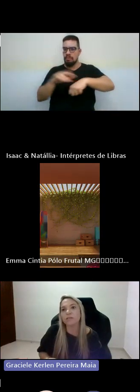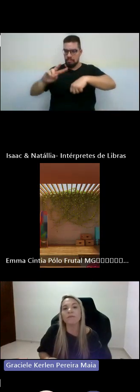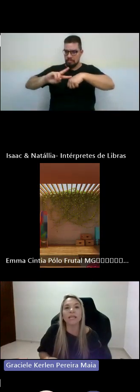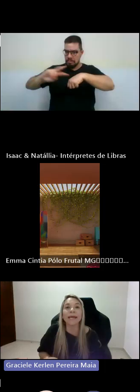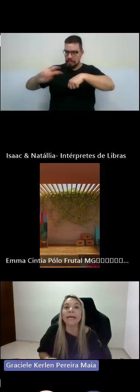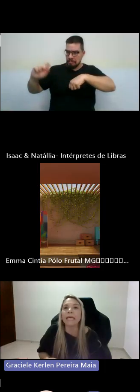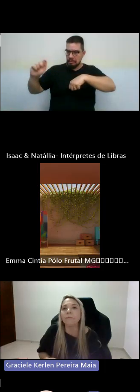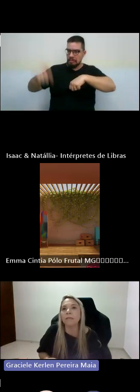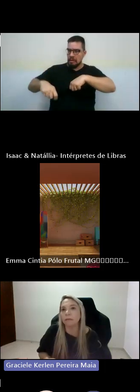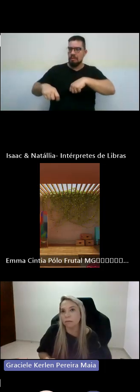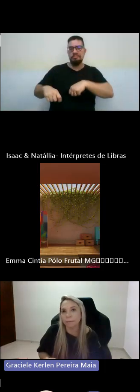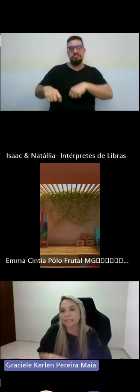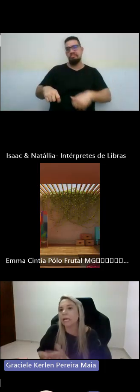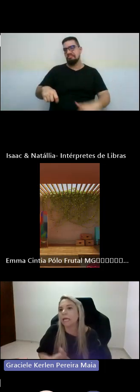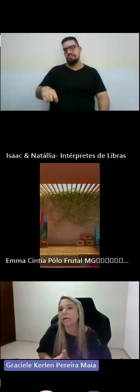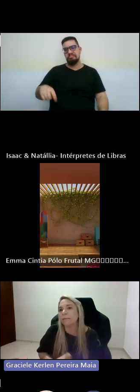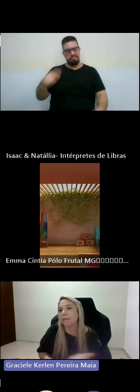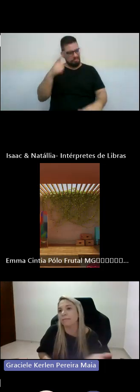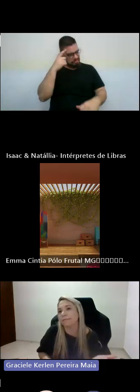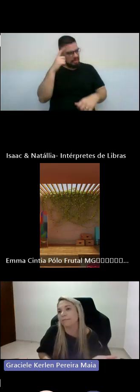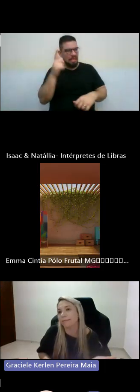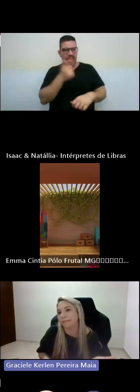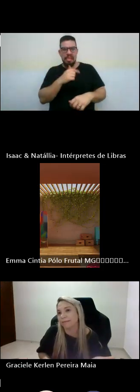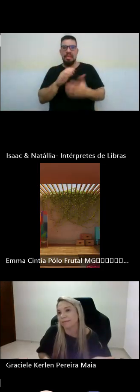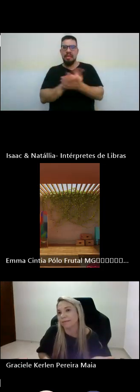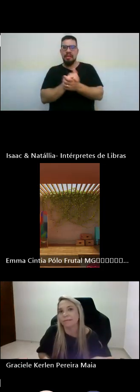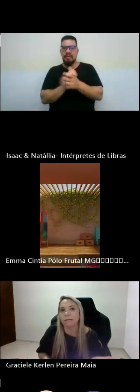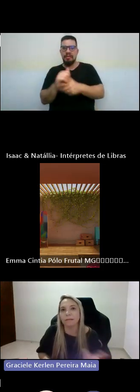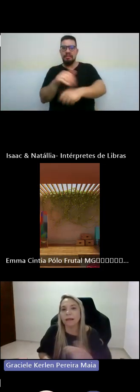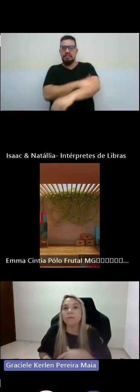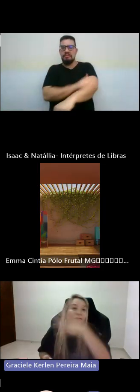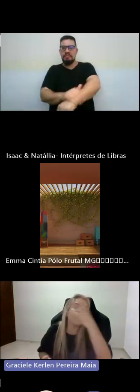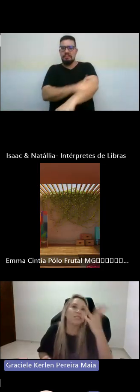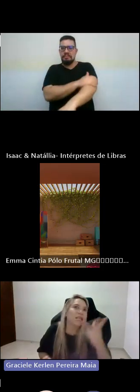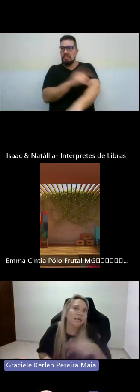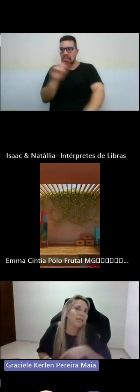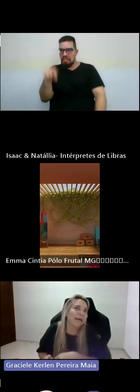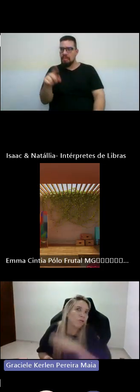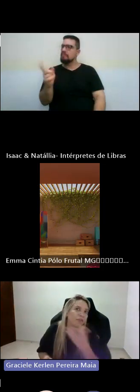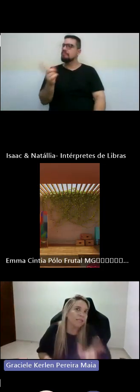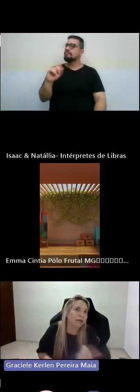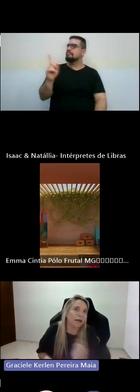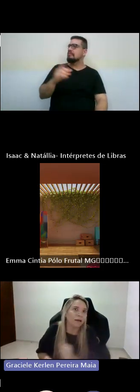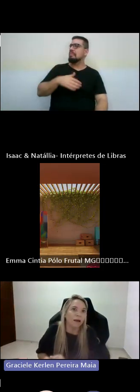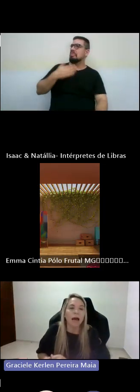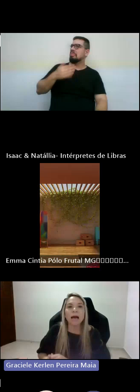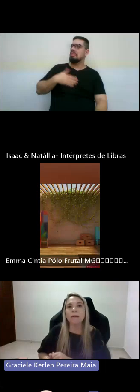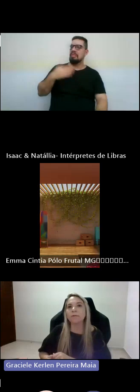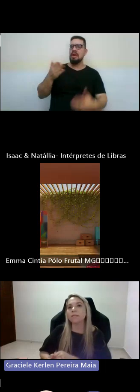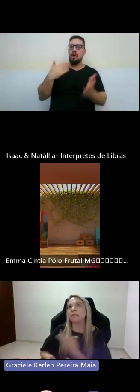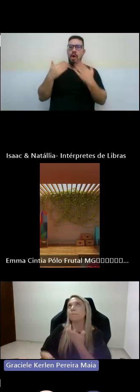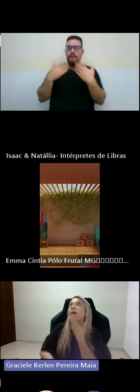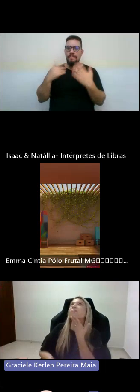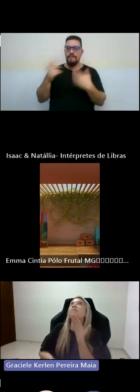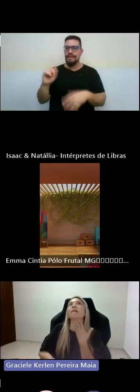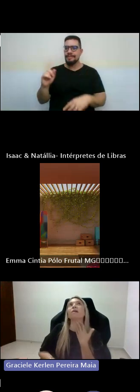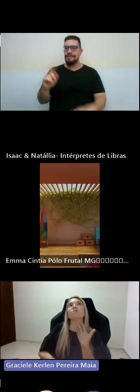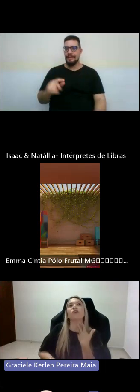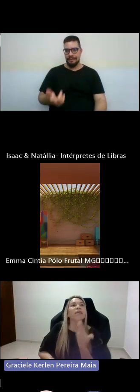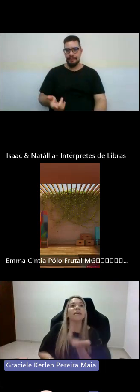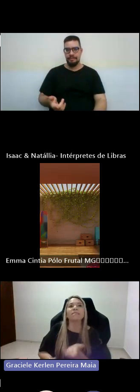A pessoa vai achar que é creme, passar creme. Ela nunca vai imaginar que é conversar. Por exemplo,